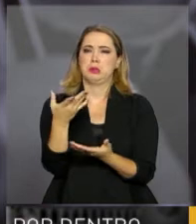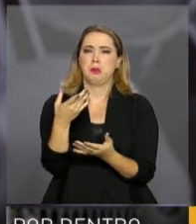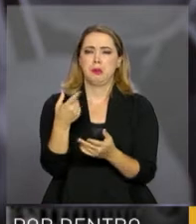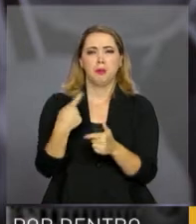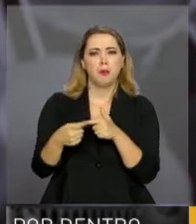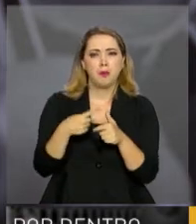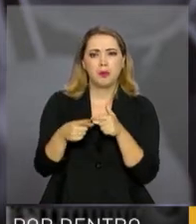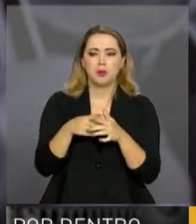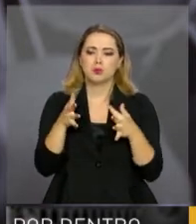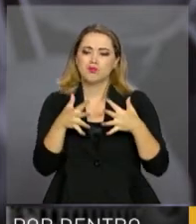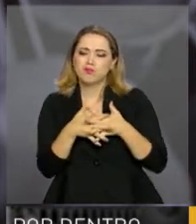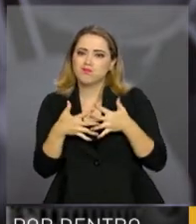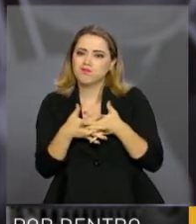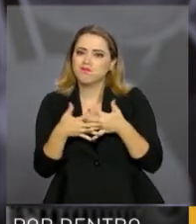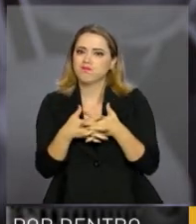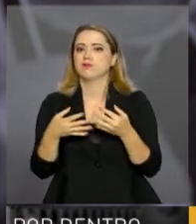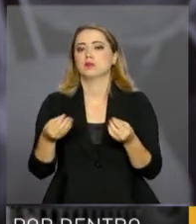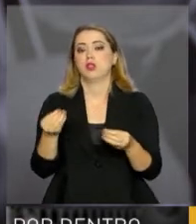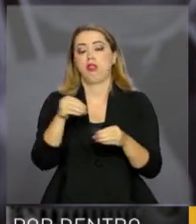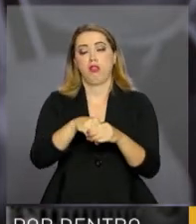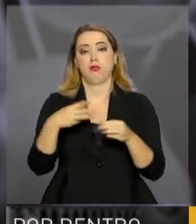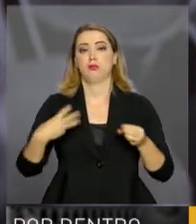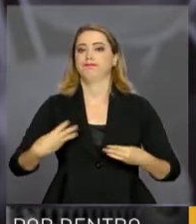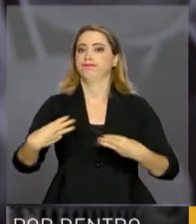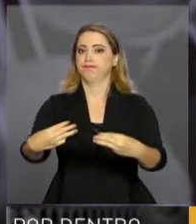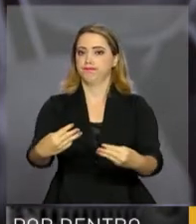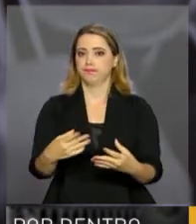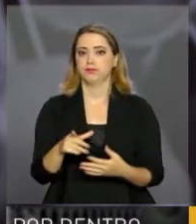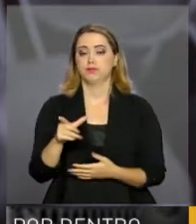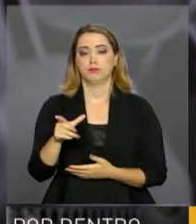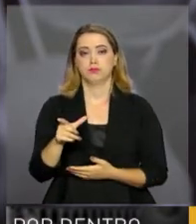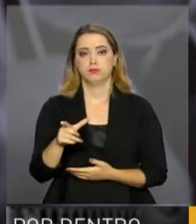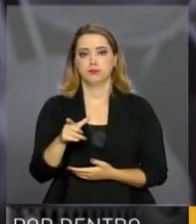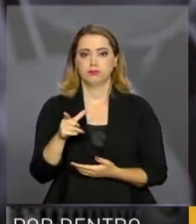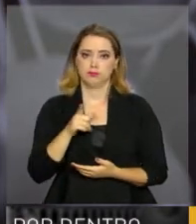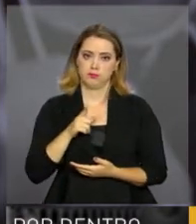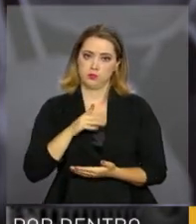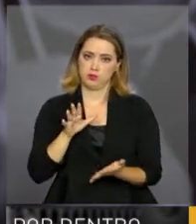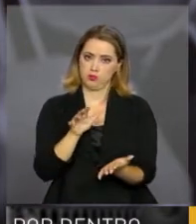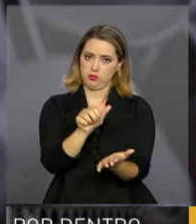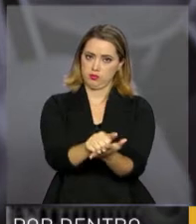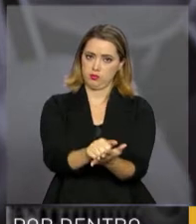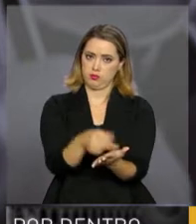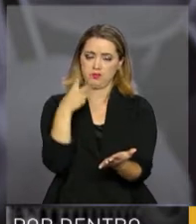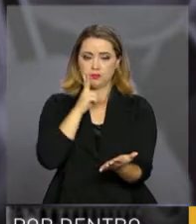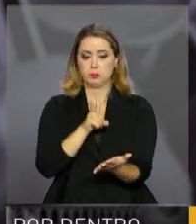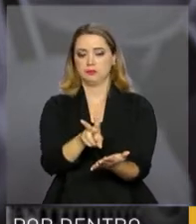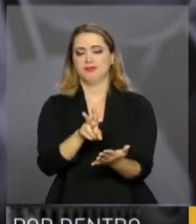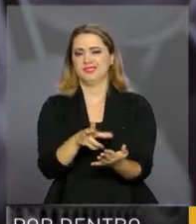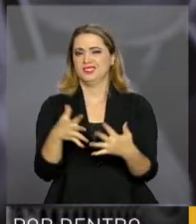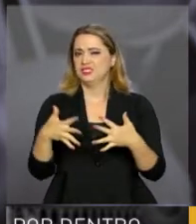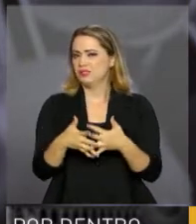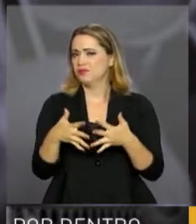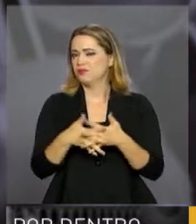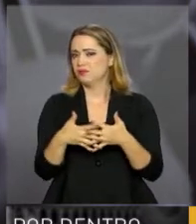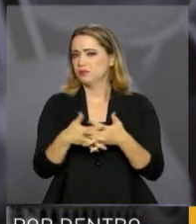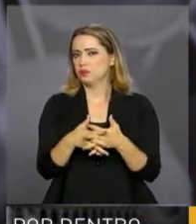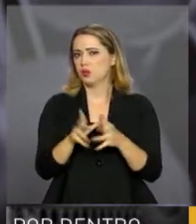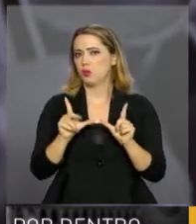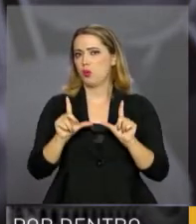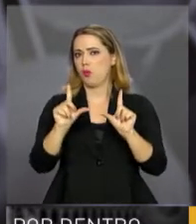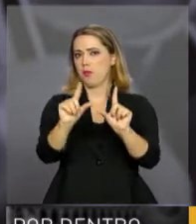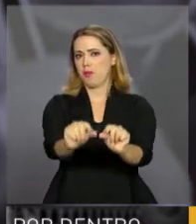muito grande no Ministério. Nós tínhamos, e ao assumirmos encontramos essa situação, o